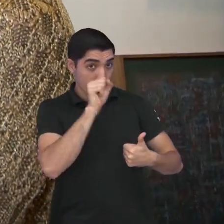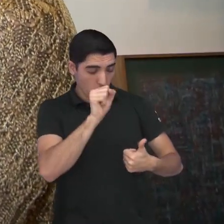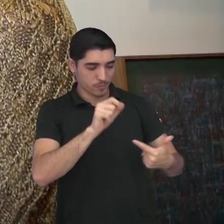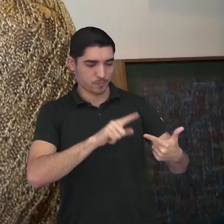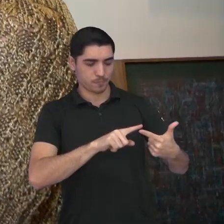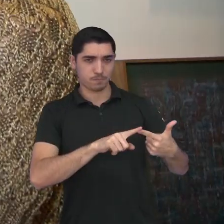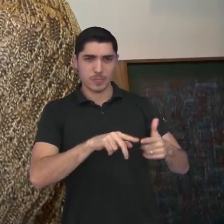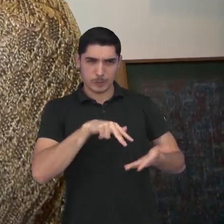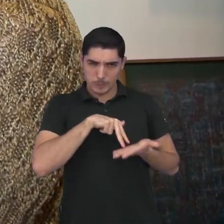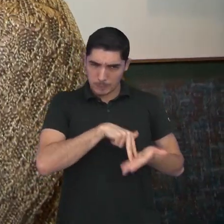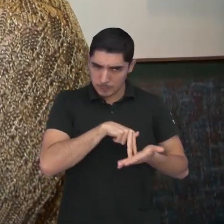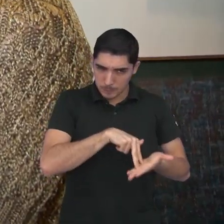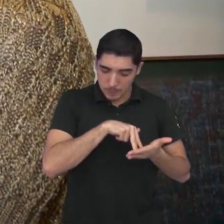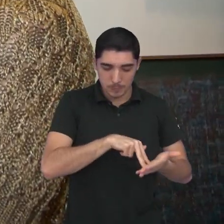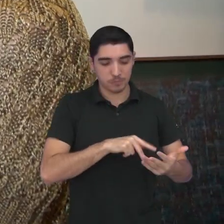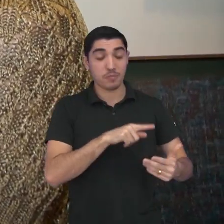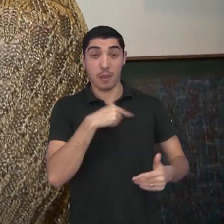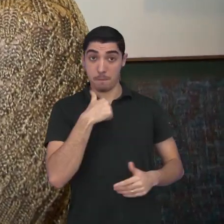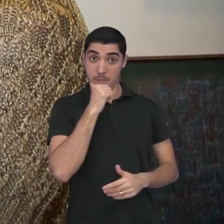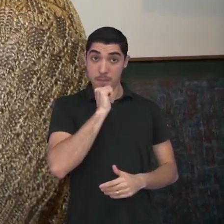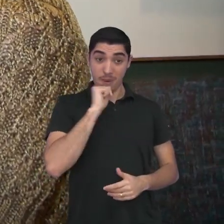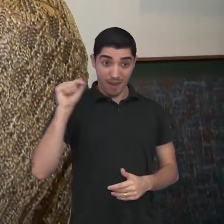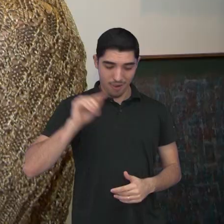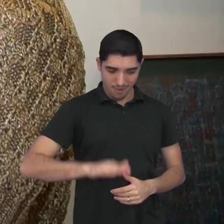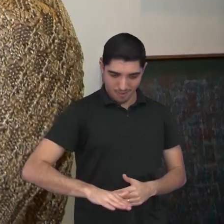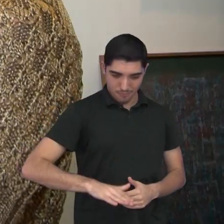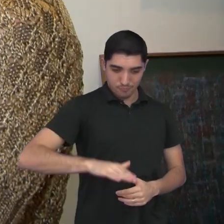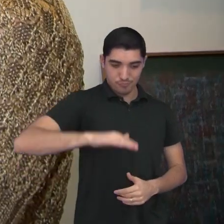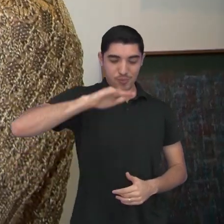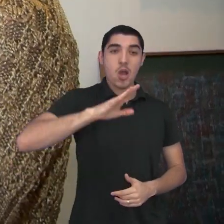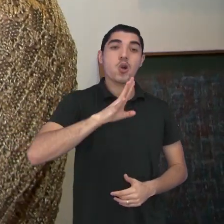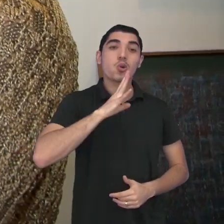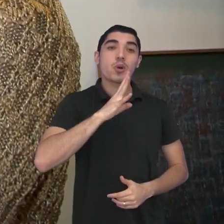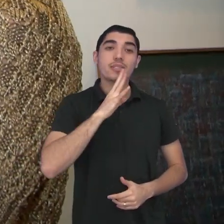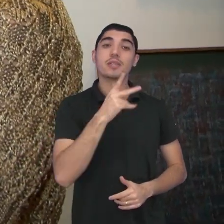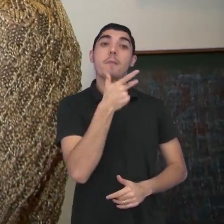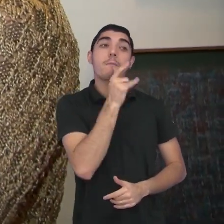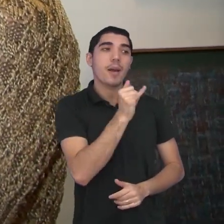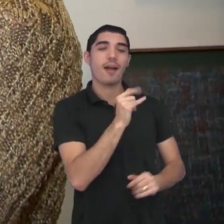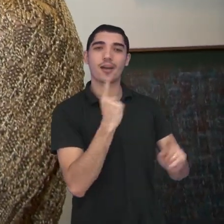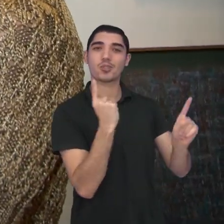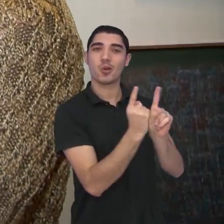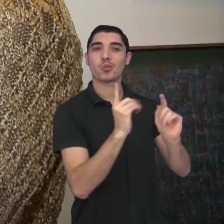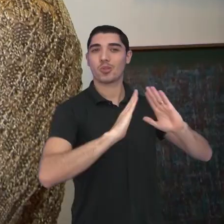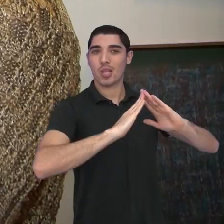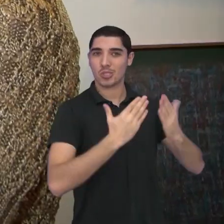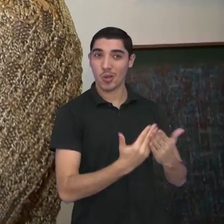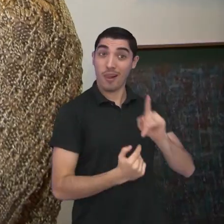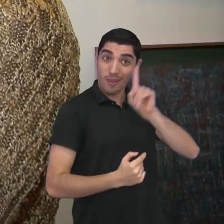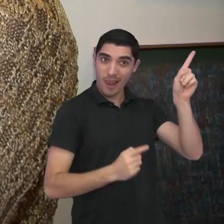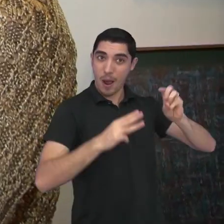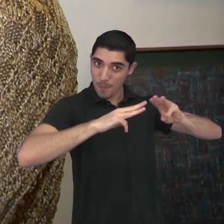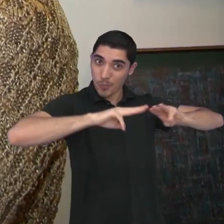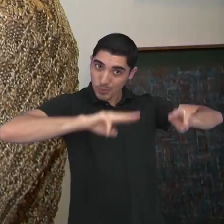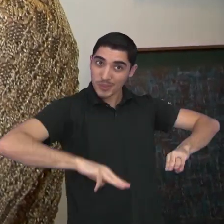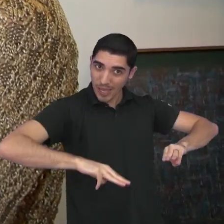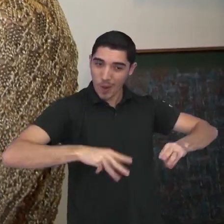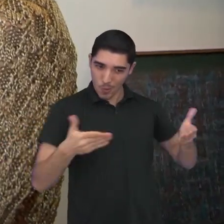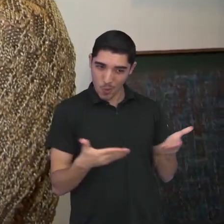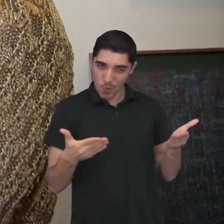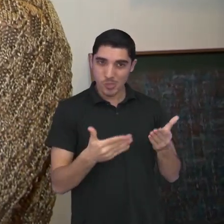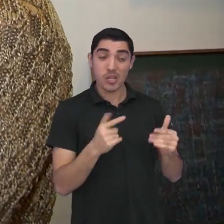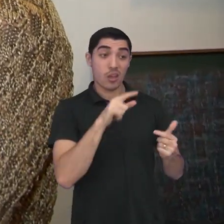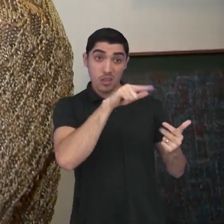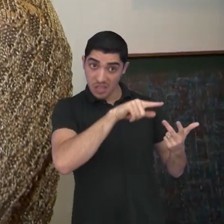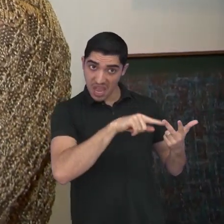força, perseverança. Ela nasceu, conheceu meu pai quando ainda era no museu atual escola, e eles se